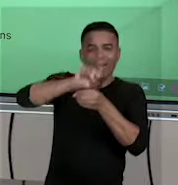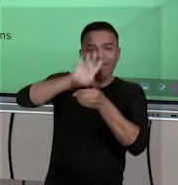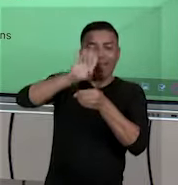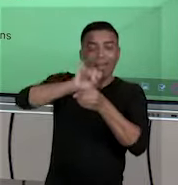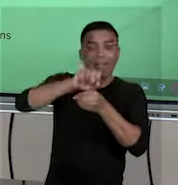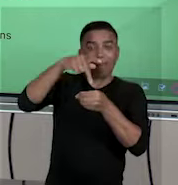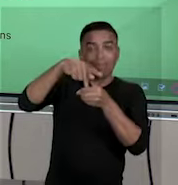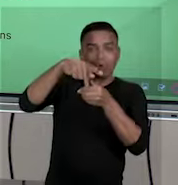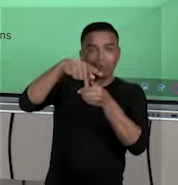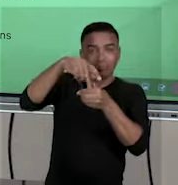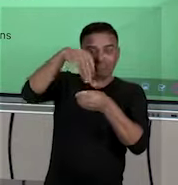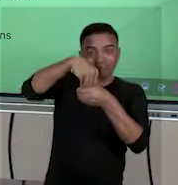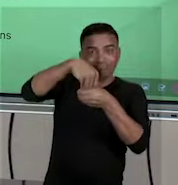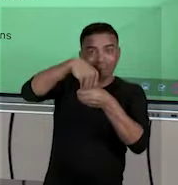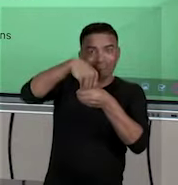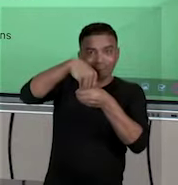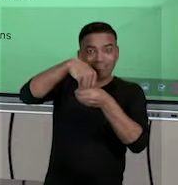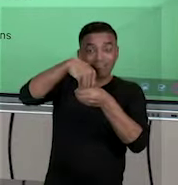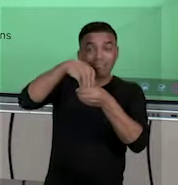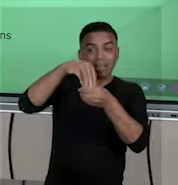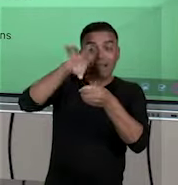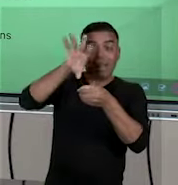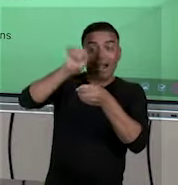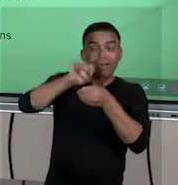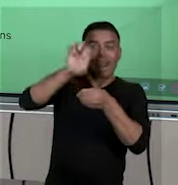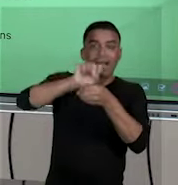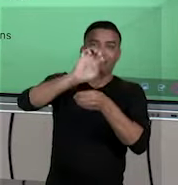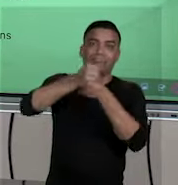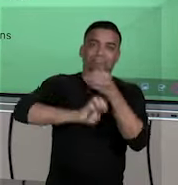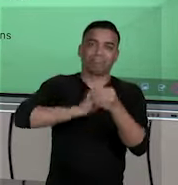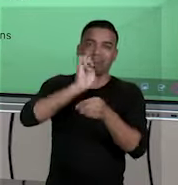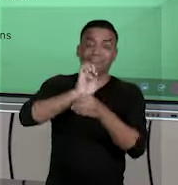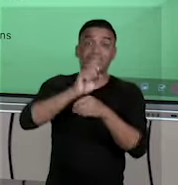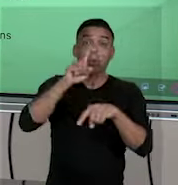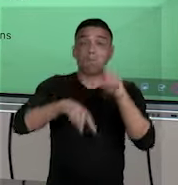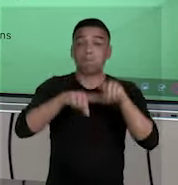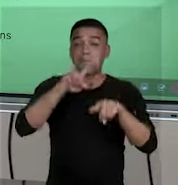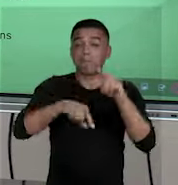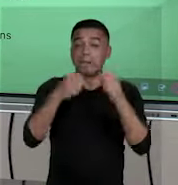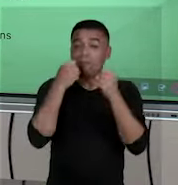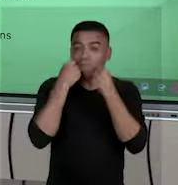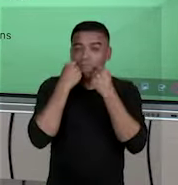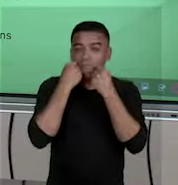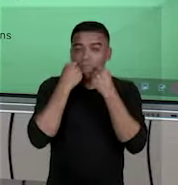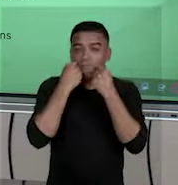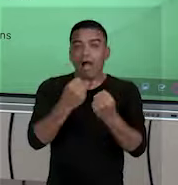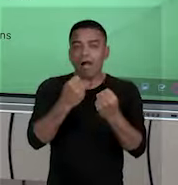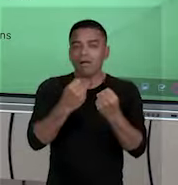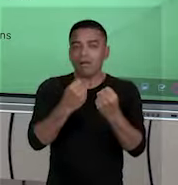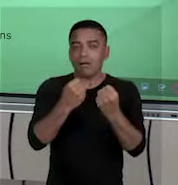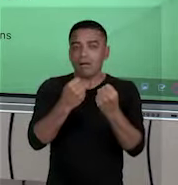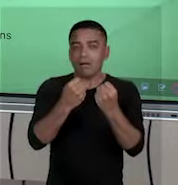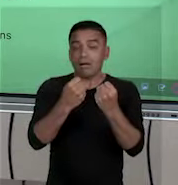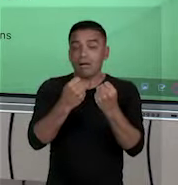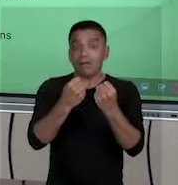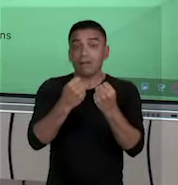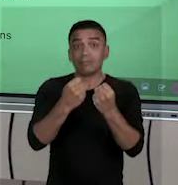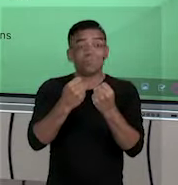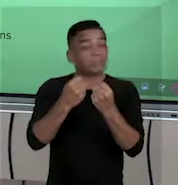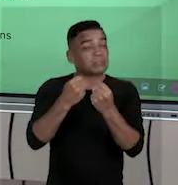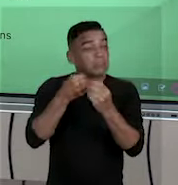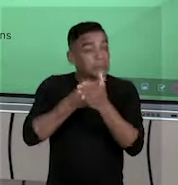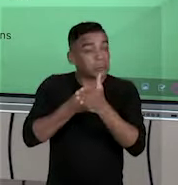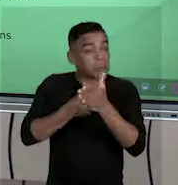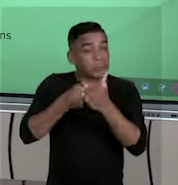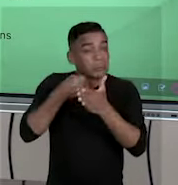esses prótons. E aí esse material que está ali com uma força muito grande, ele tem uma resistência